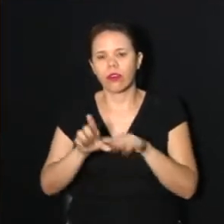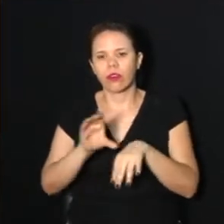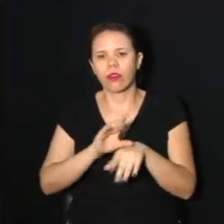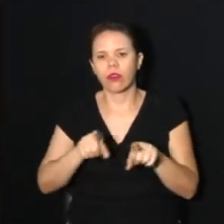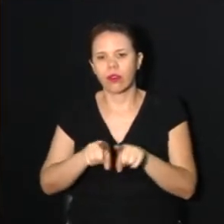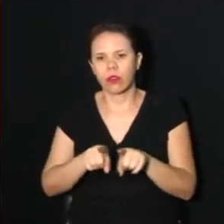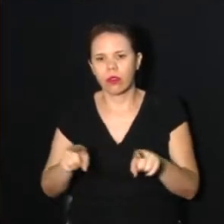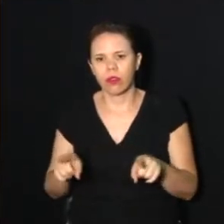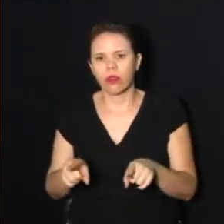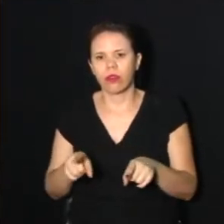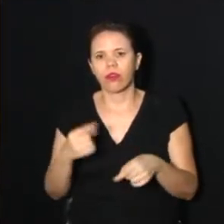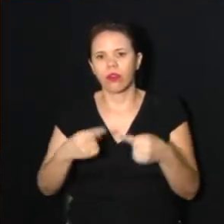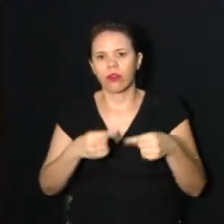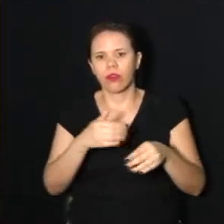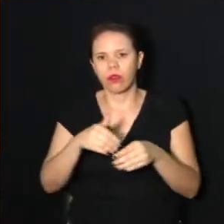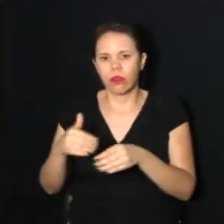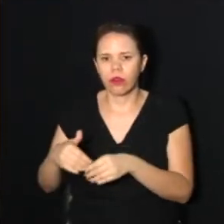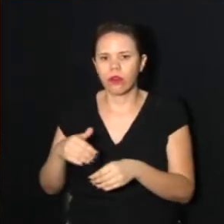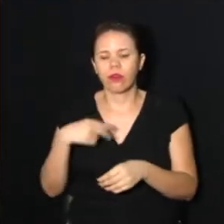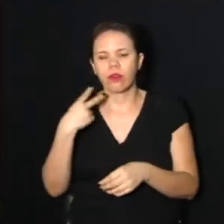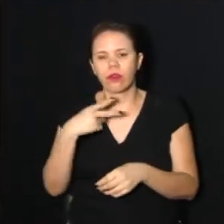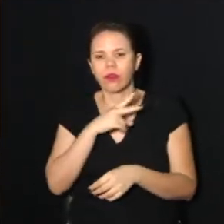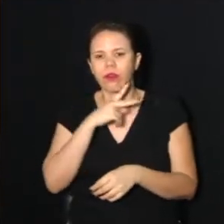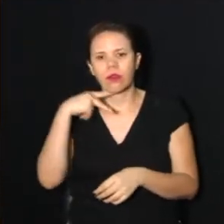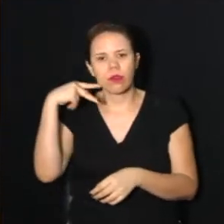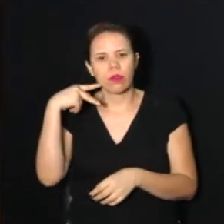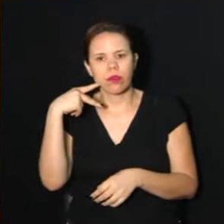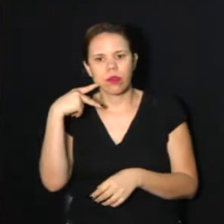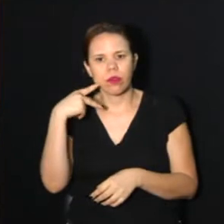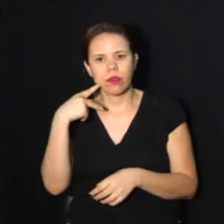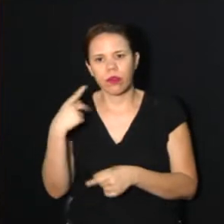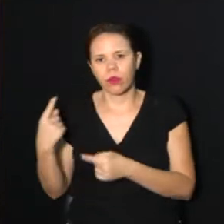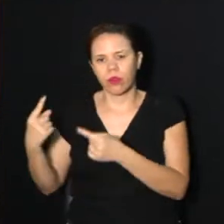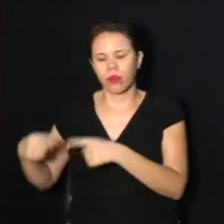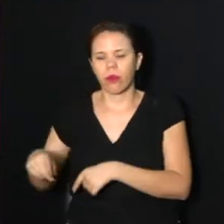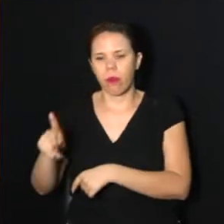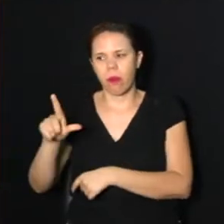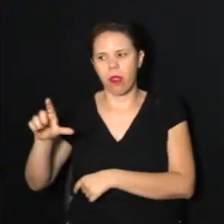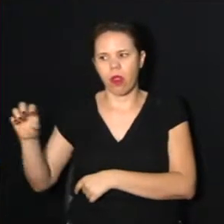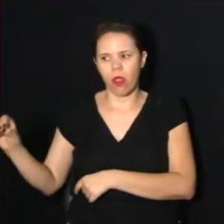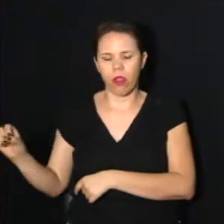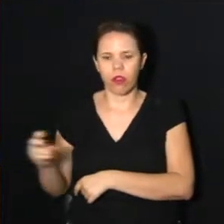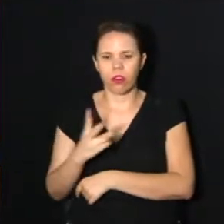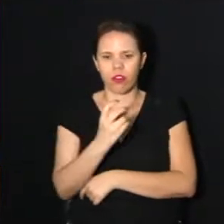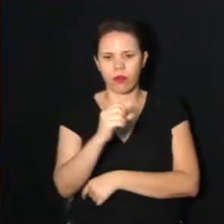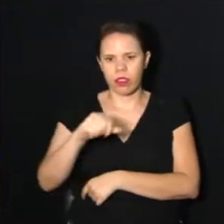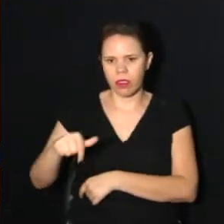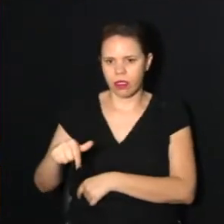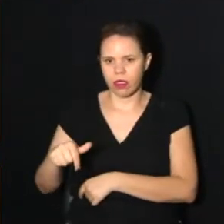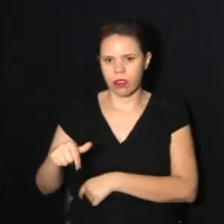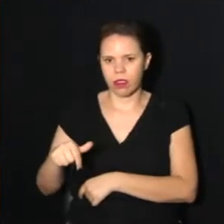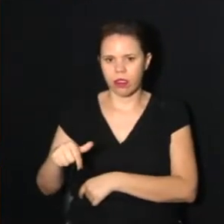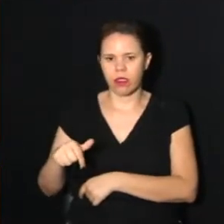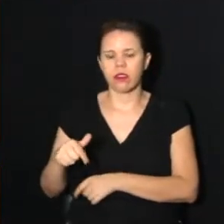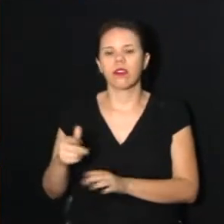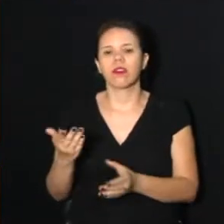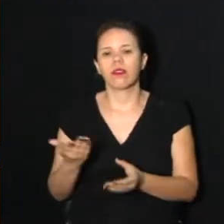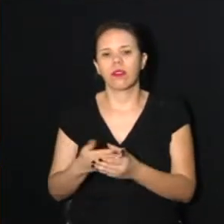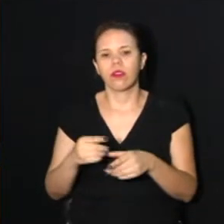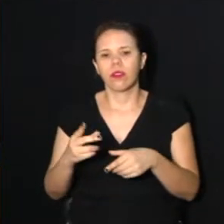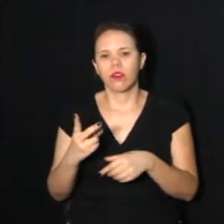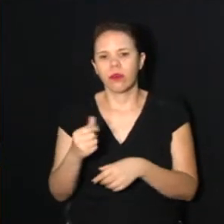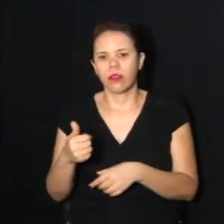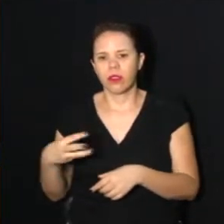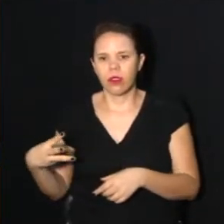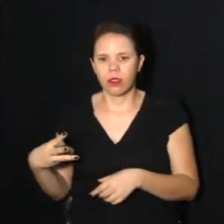e votação do parecer exalado pelo vereador Pirmínio Monteiro, contrário ao PLO 69/2017, processo 223.503, de autoria